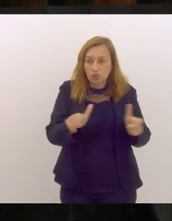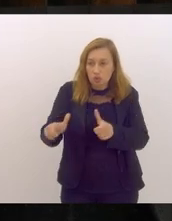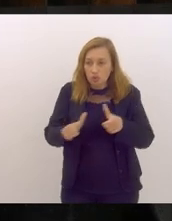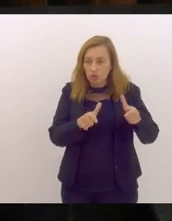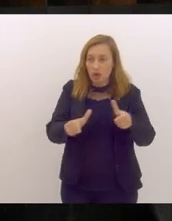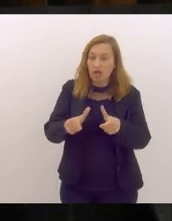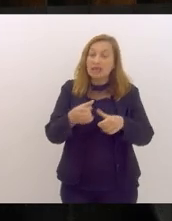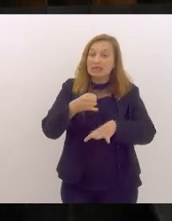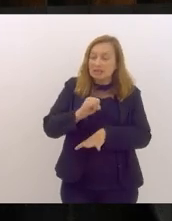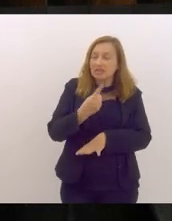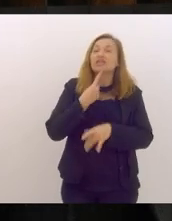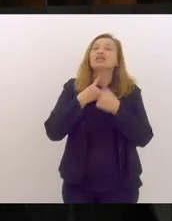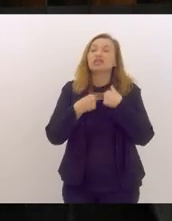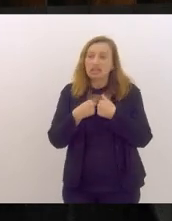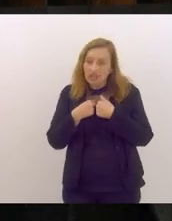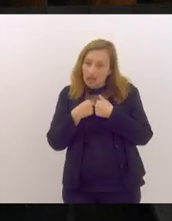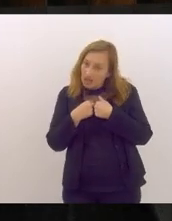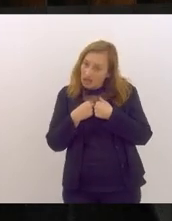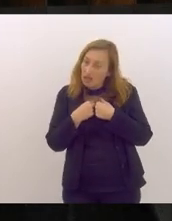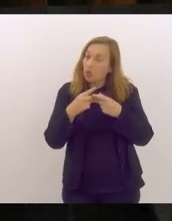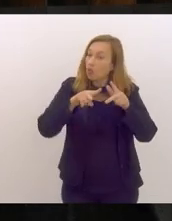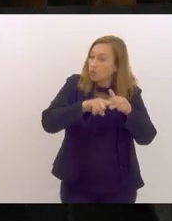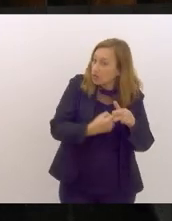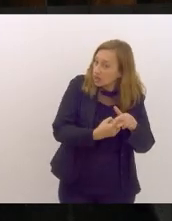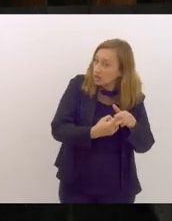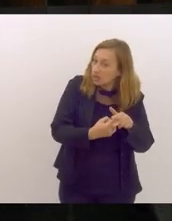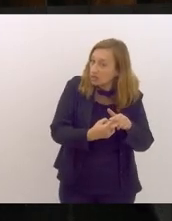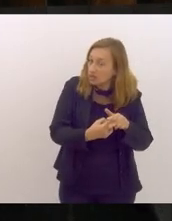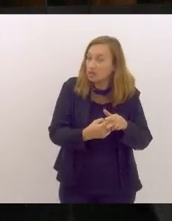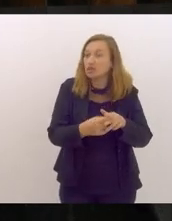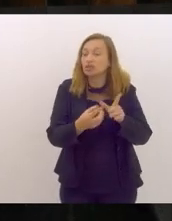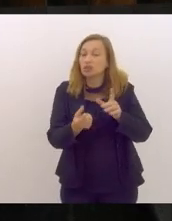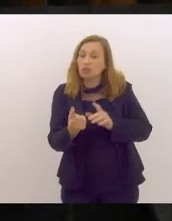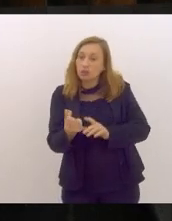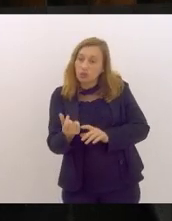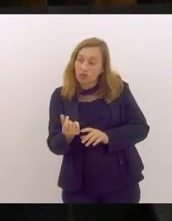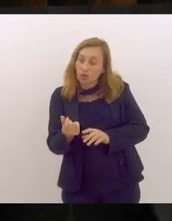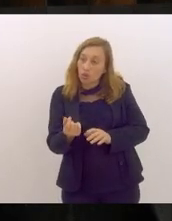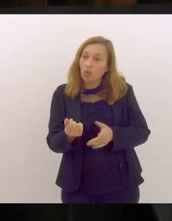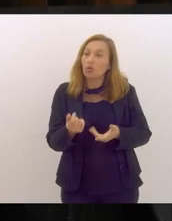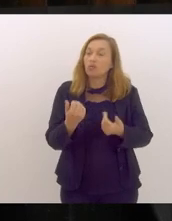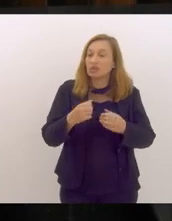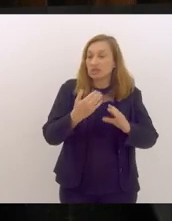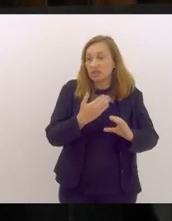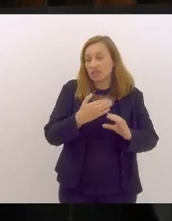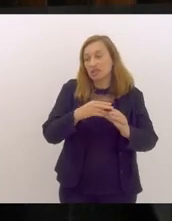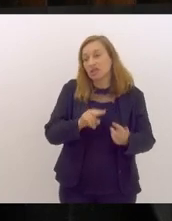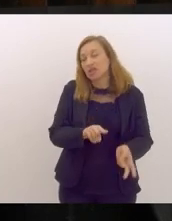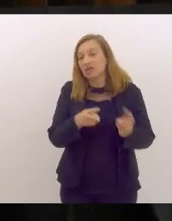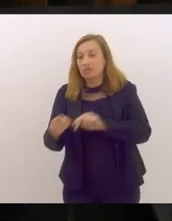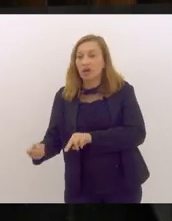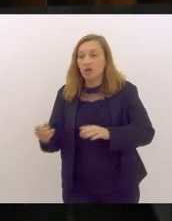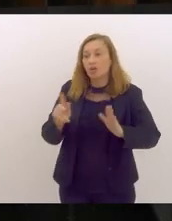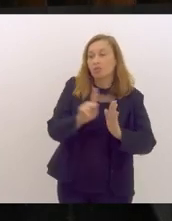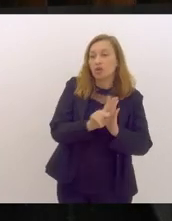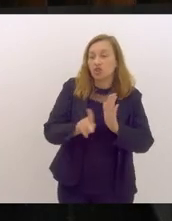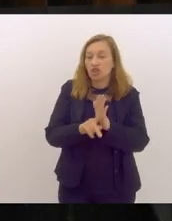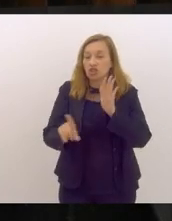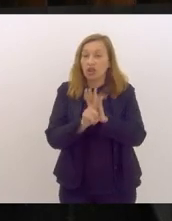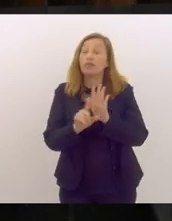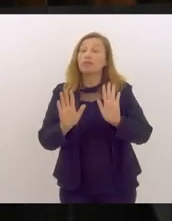se desejar fazer alteração na margem de valor agregado, tem que encaminhar projeto de lei.